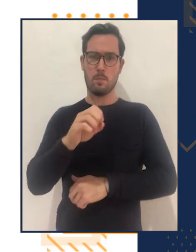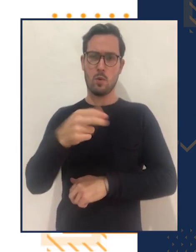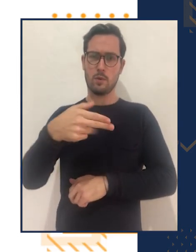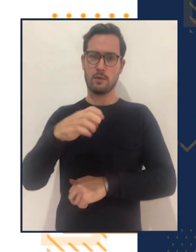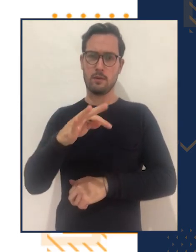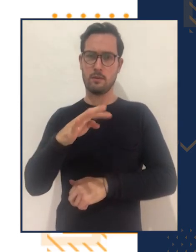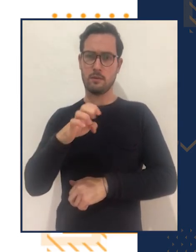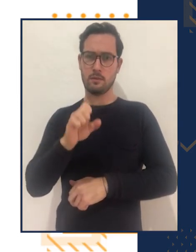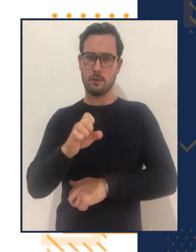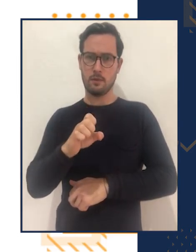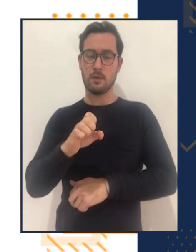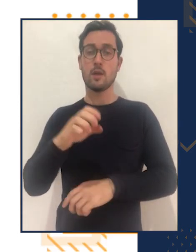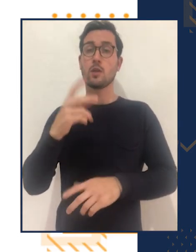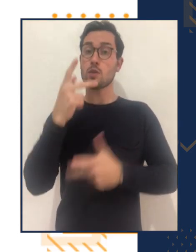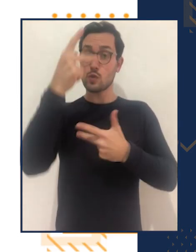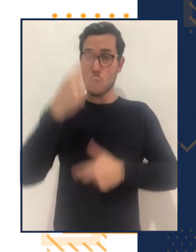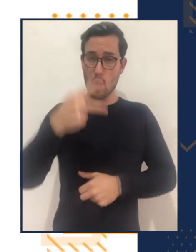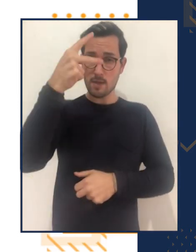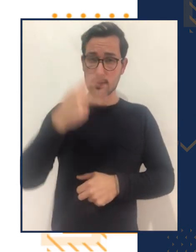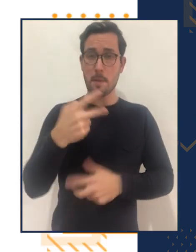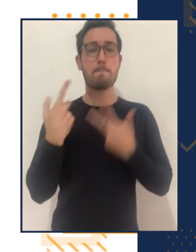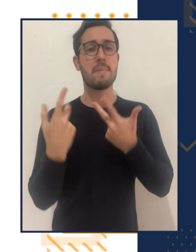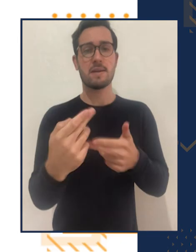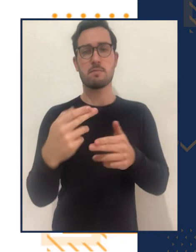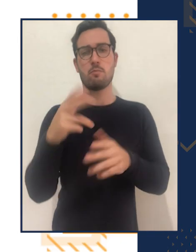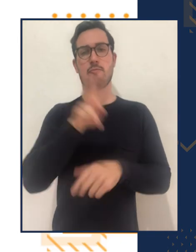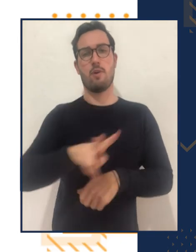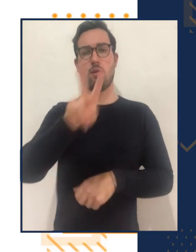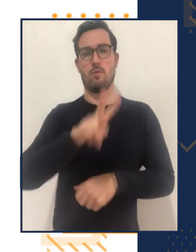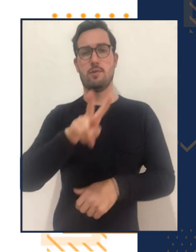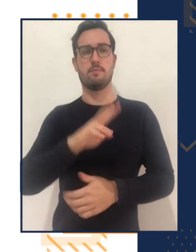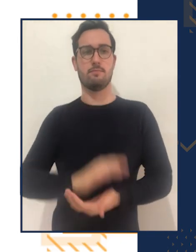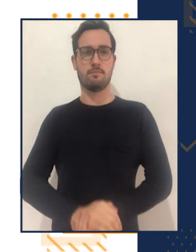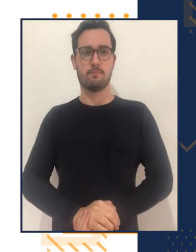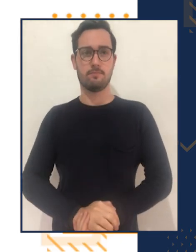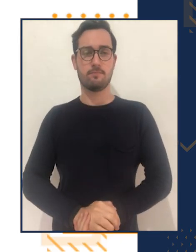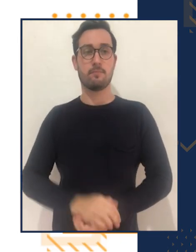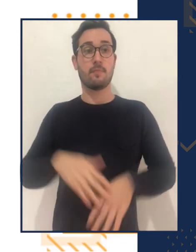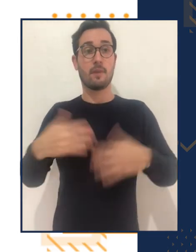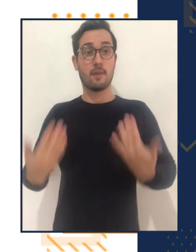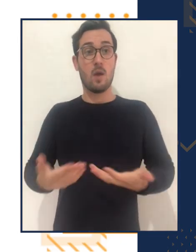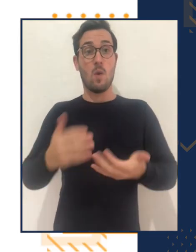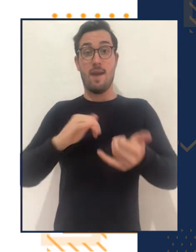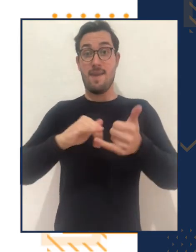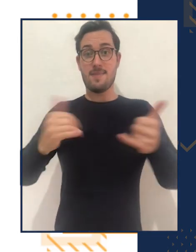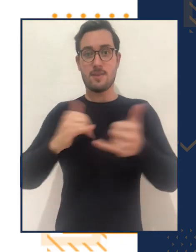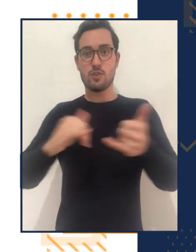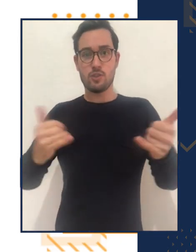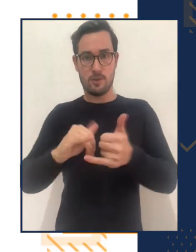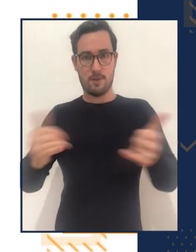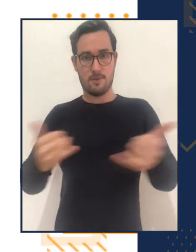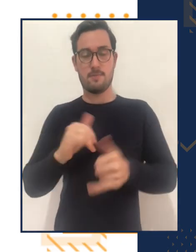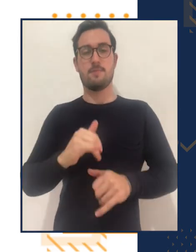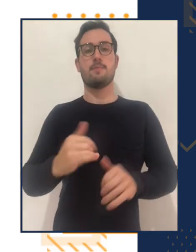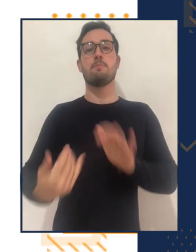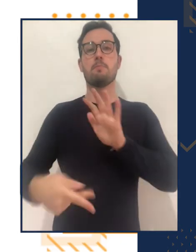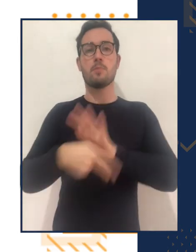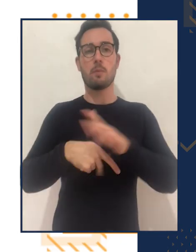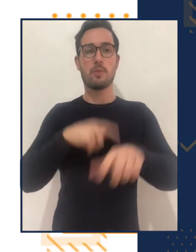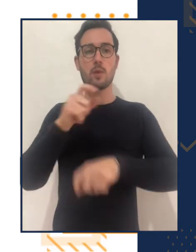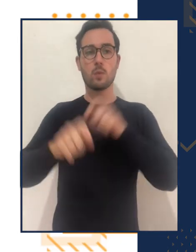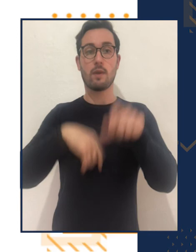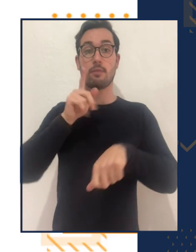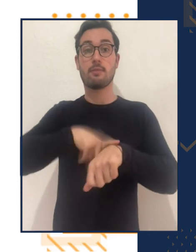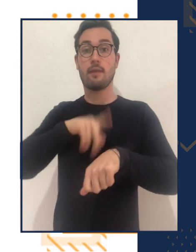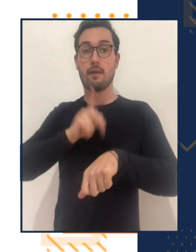pela resistência do componente. As duas formas vão dar o mesmo valor de potência. A energia elétrica ela é expressa então pela potência